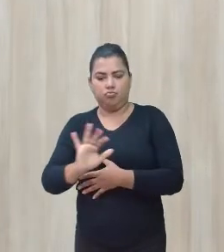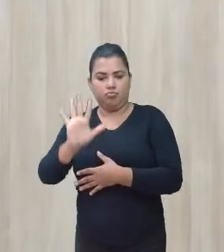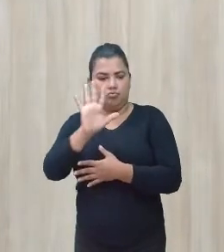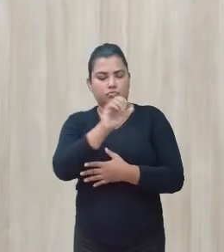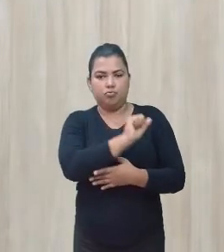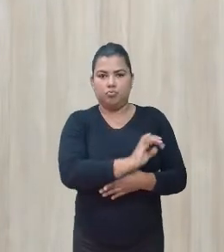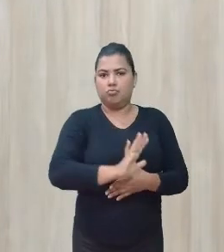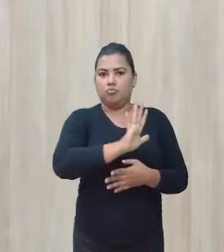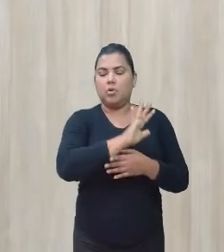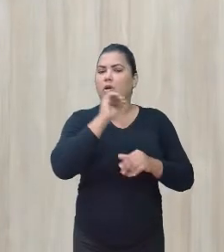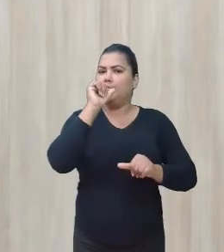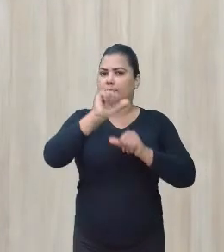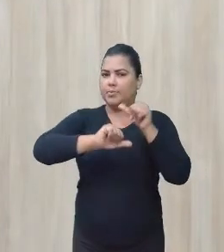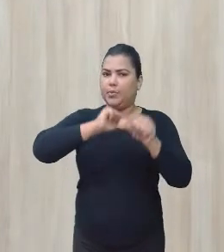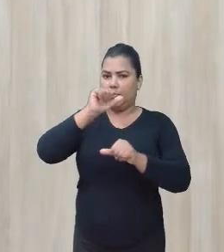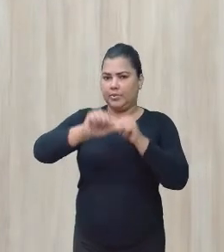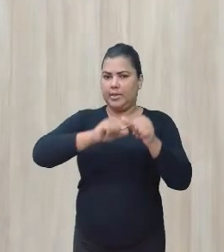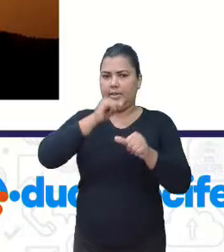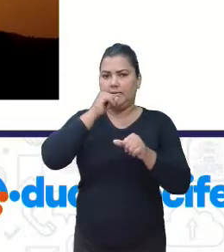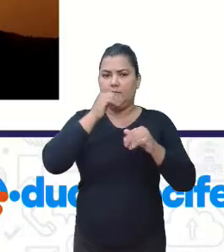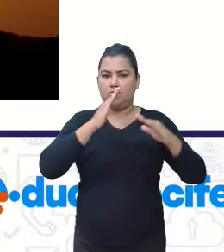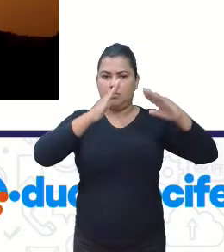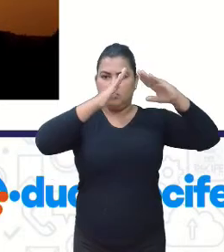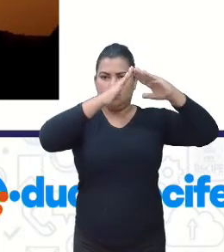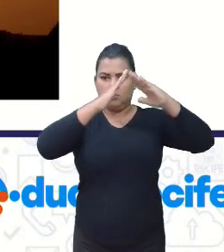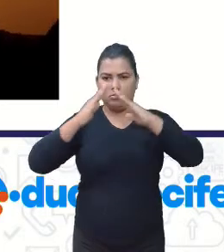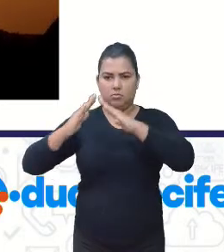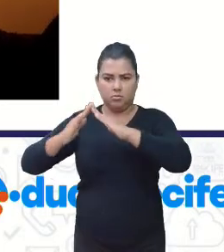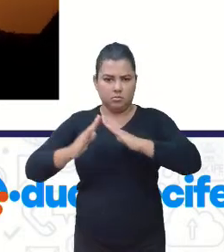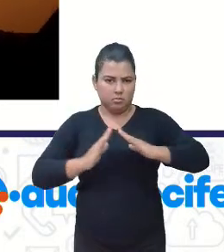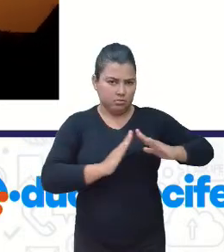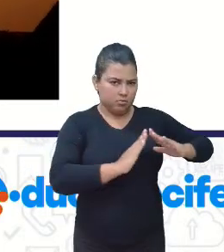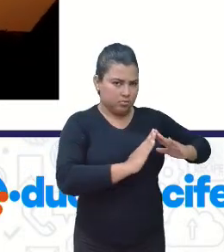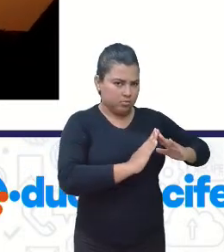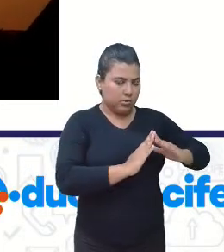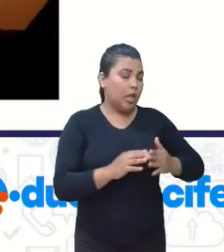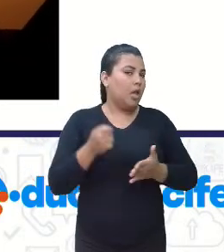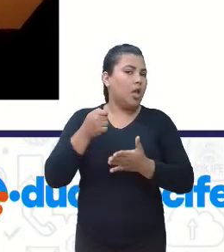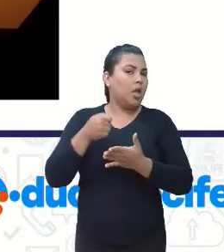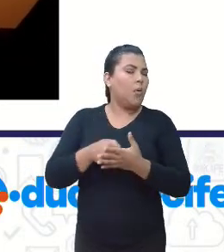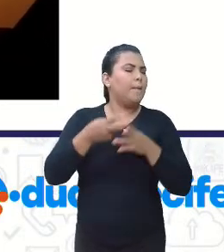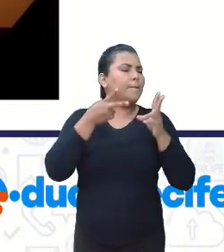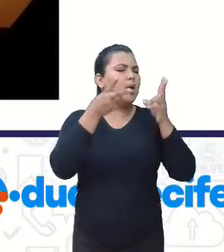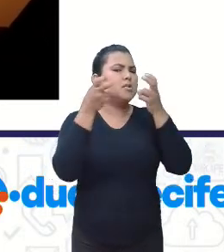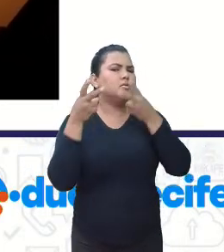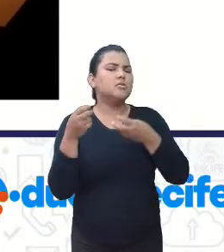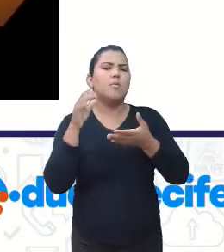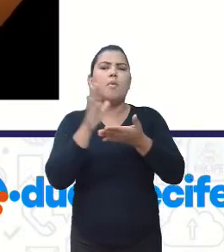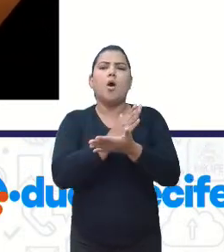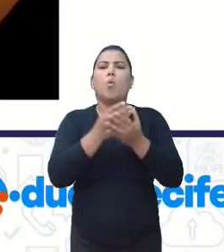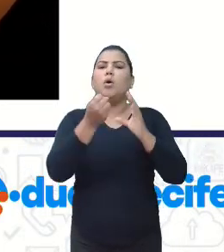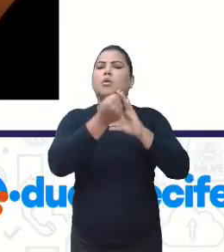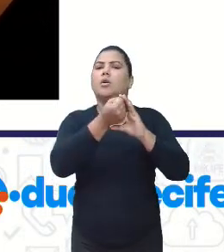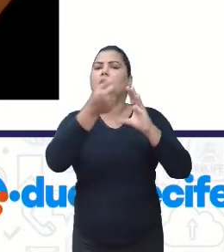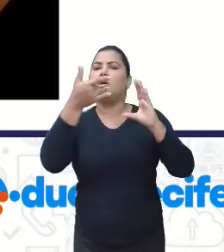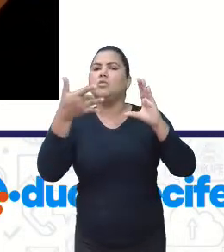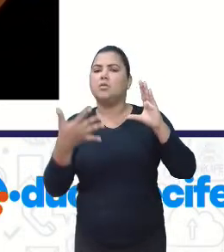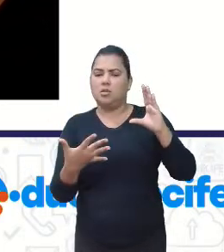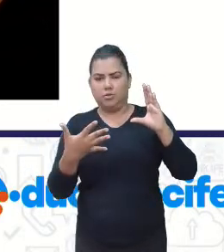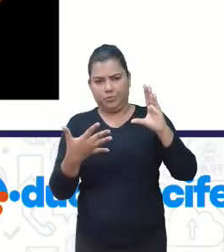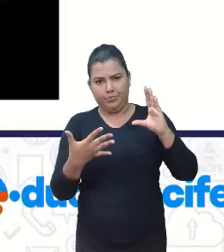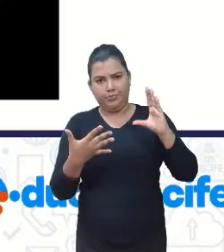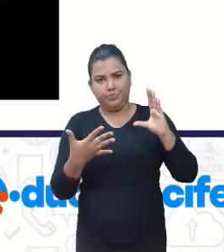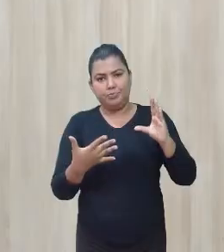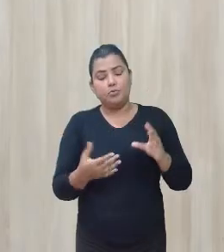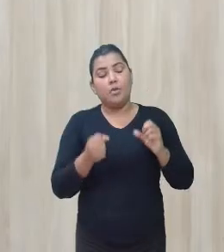tenho três imagens de uma pirâmide, eu vou tentar observar algumas características, assim como eu fiz na do garoto, na imagem anterior,